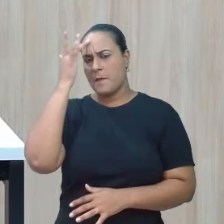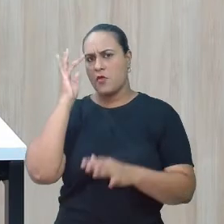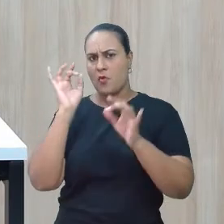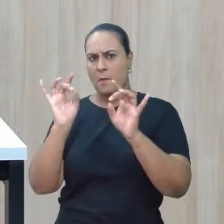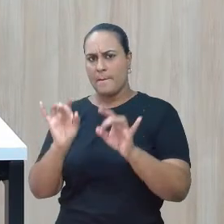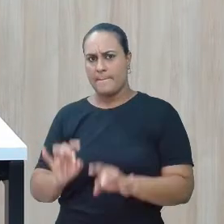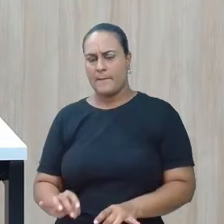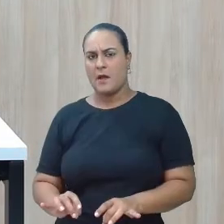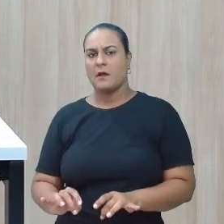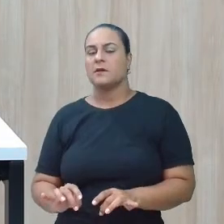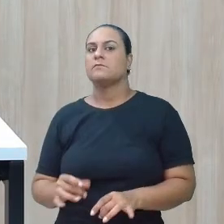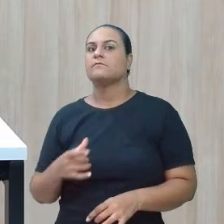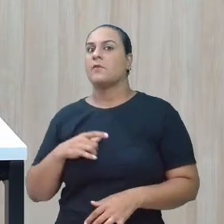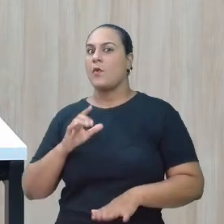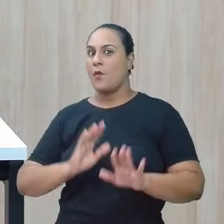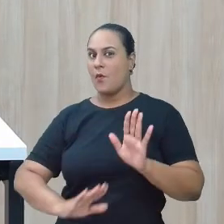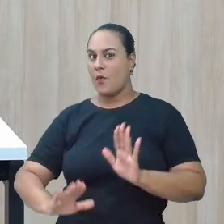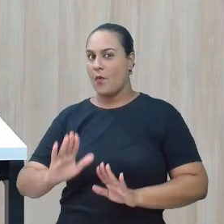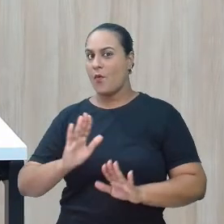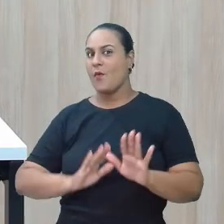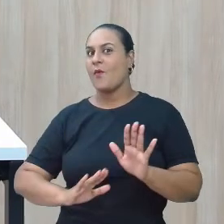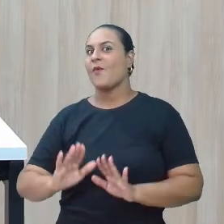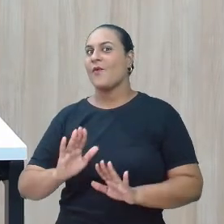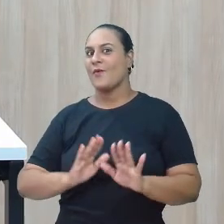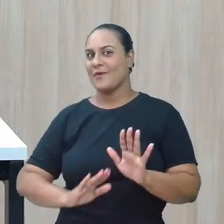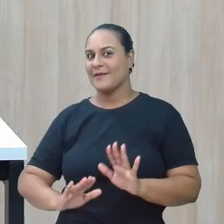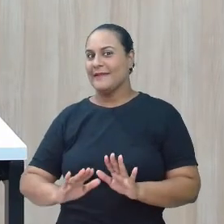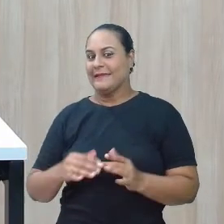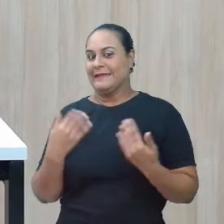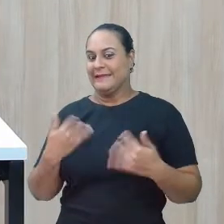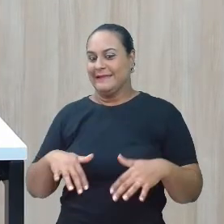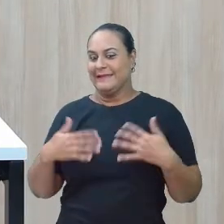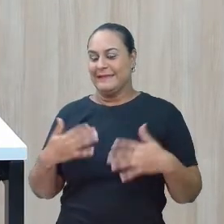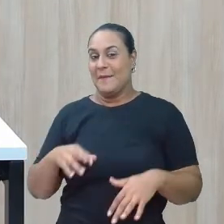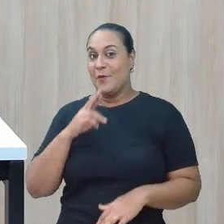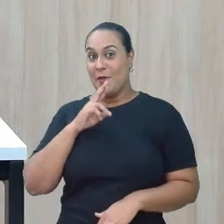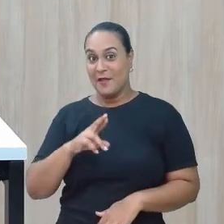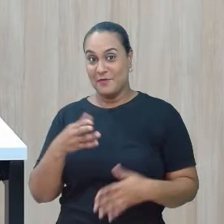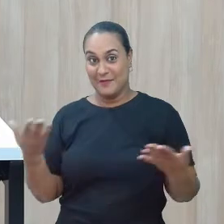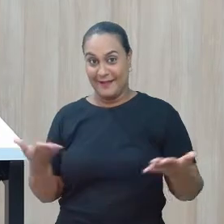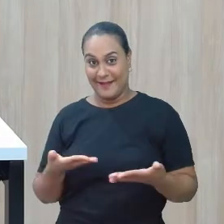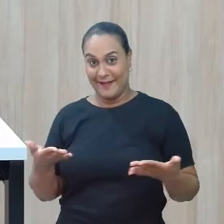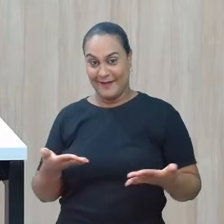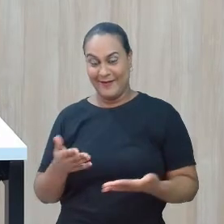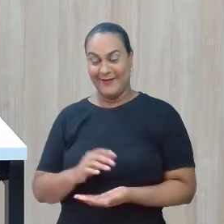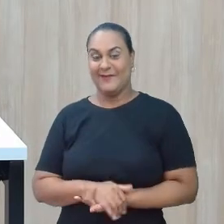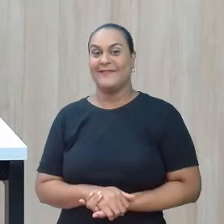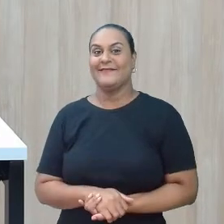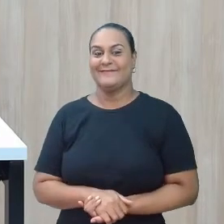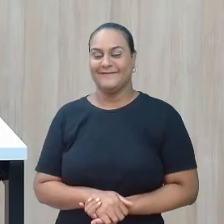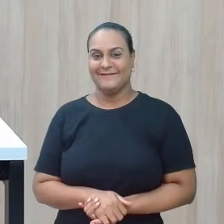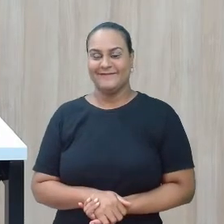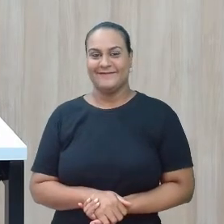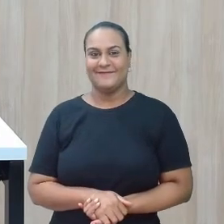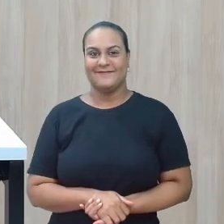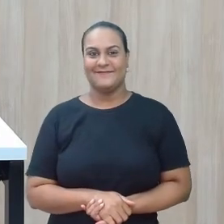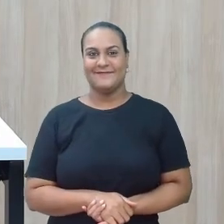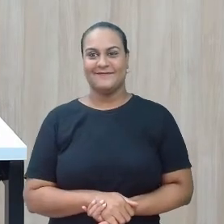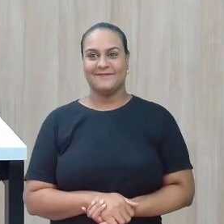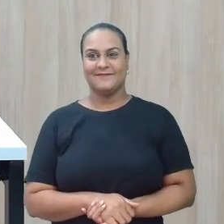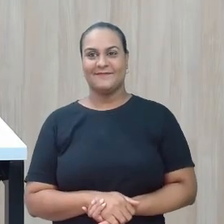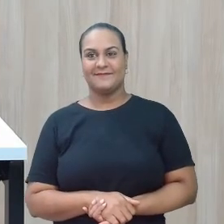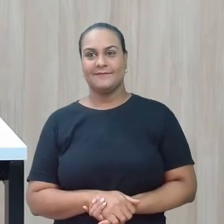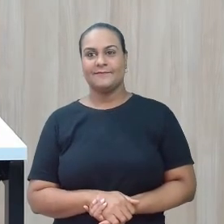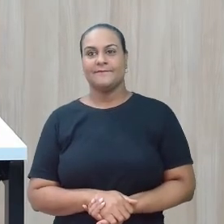vou ter que ter o maior cuidado de não dizer o nome do especialista nessa interação que eu tento fazer agora com vocês. Vamos lá.